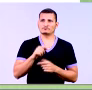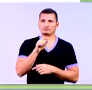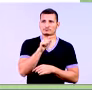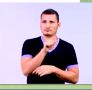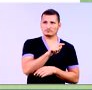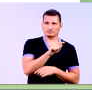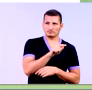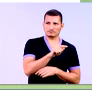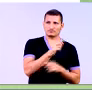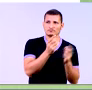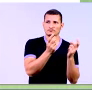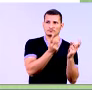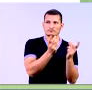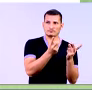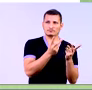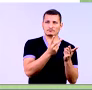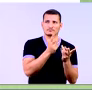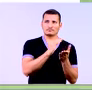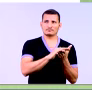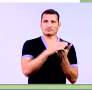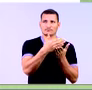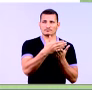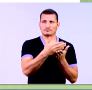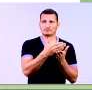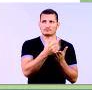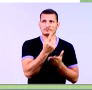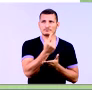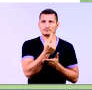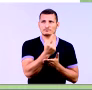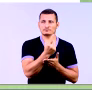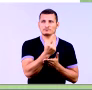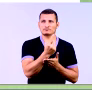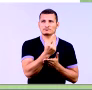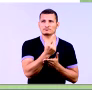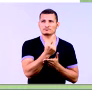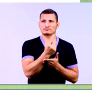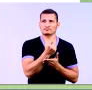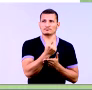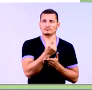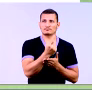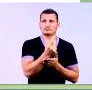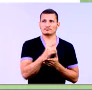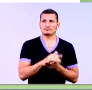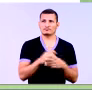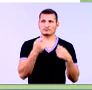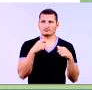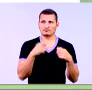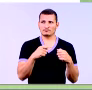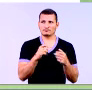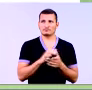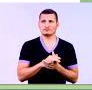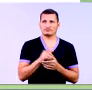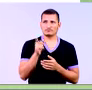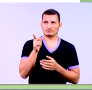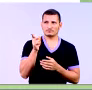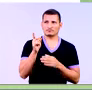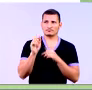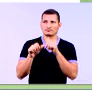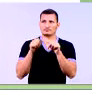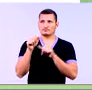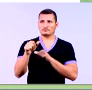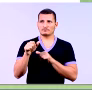notebook. Nós tivemos aqui a venda de um notebook. Então nós precisamos proceder a esta alteração no estoque,